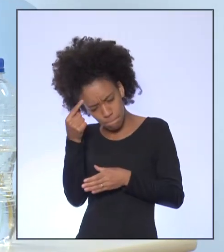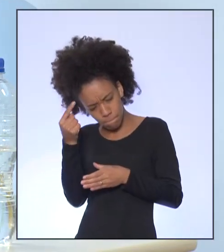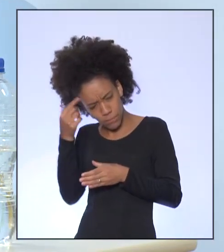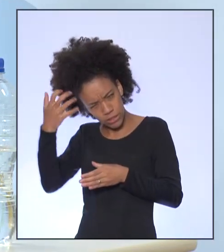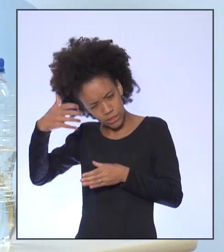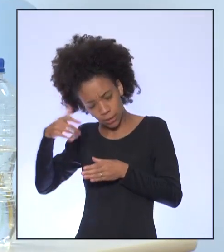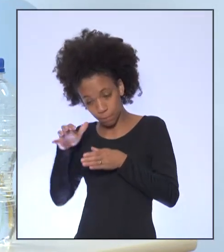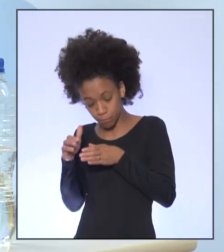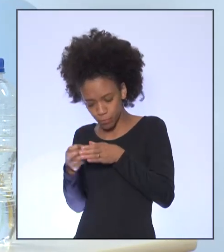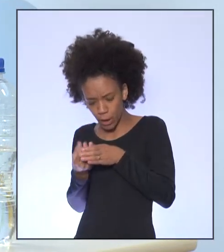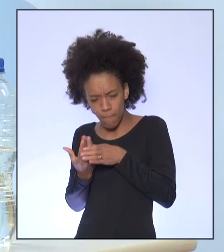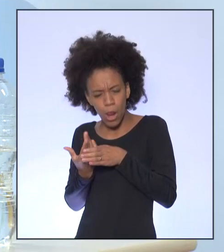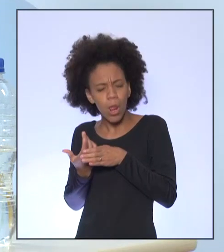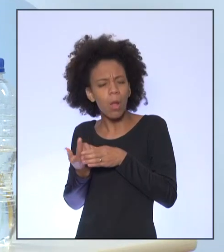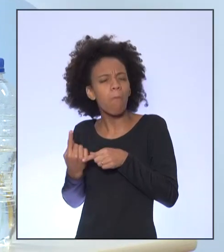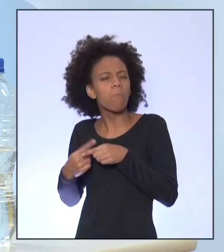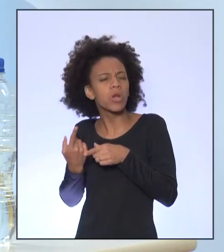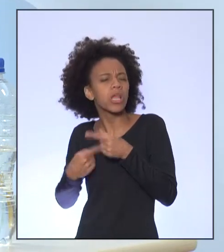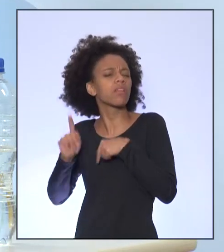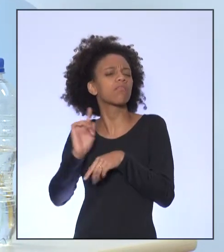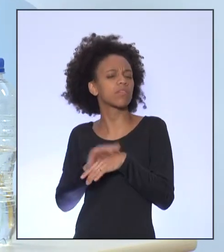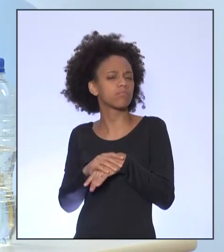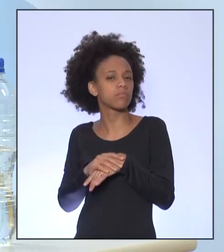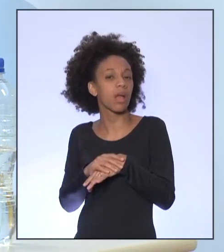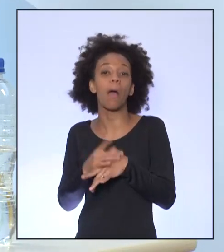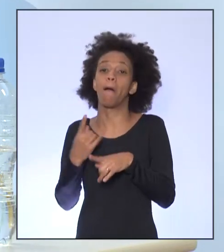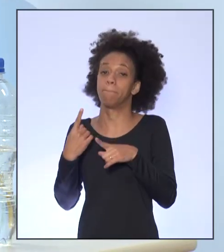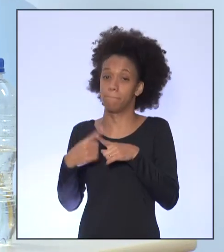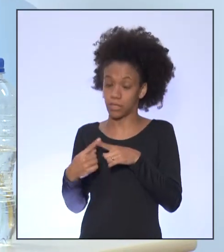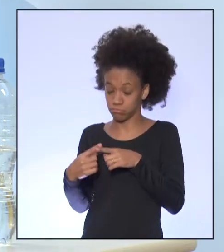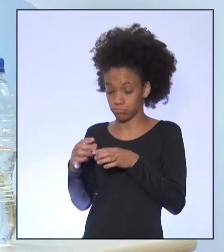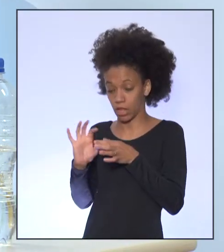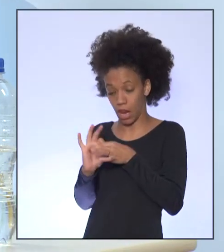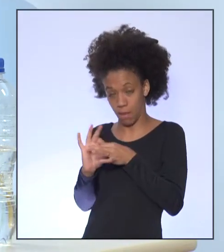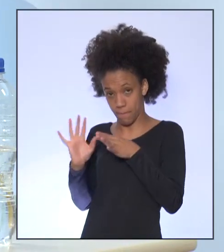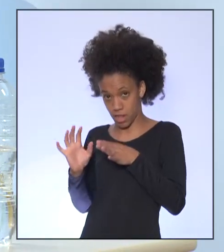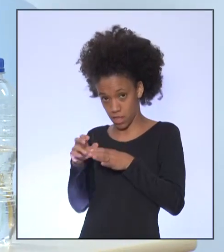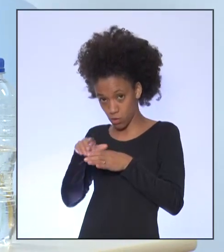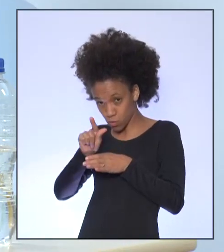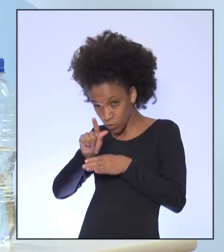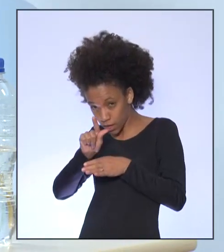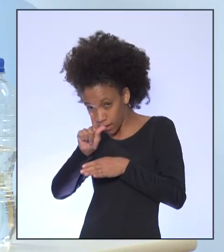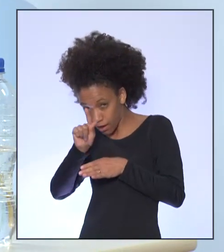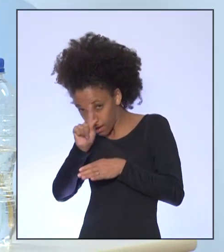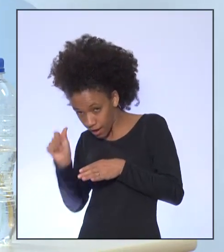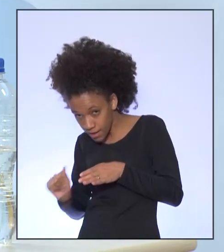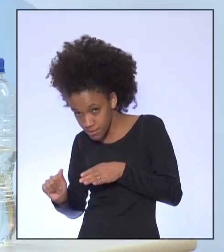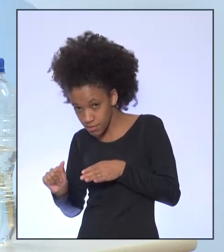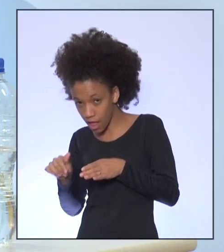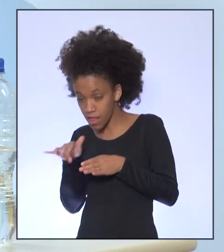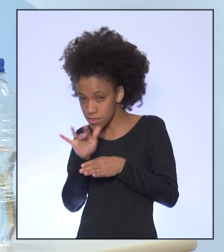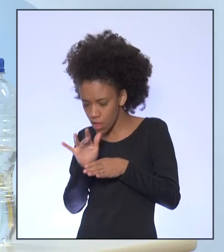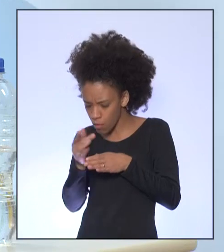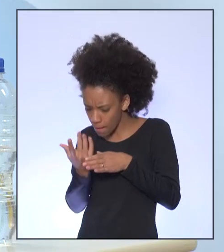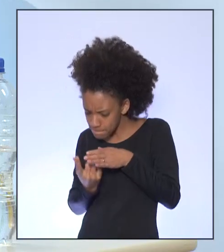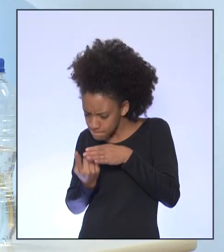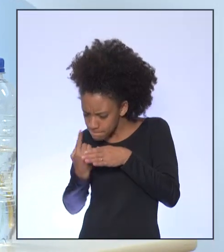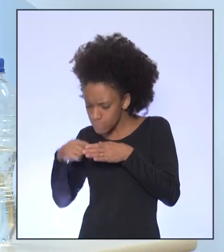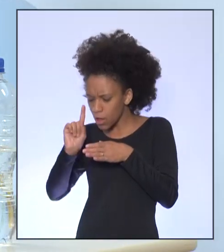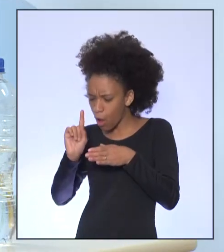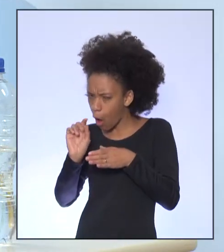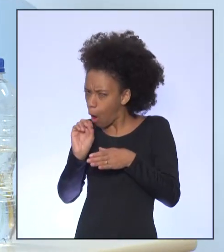foram formadas por quê? Foram formadas pela liberação do gás. Esse gás ele foi formado ou esse gás